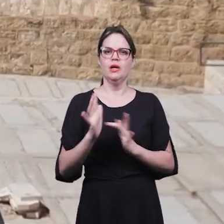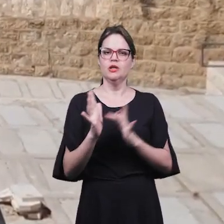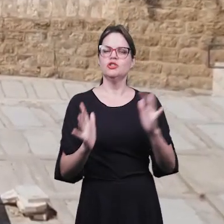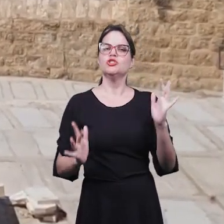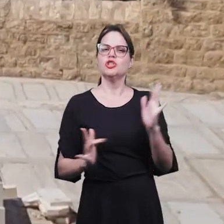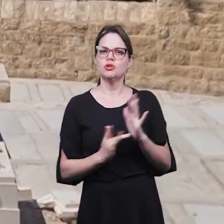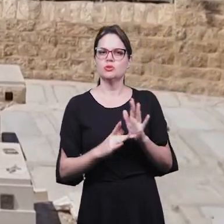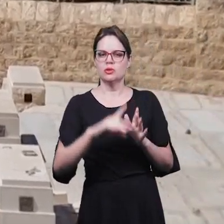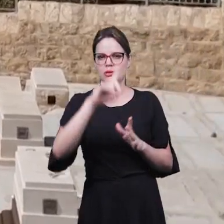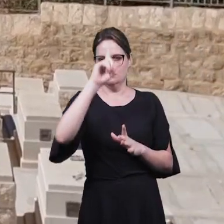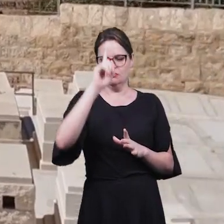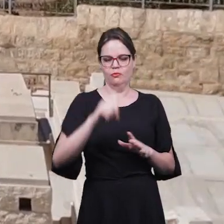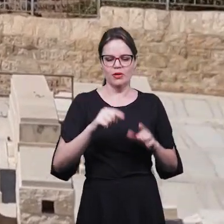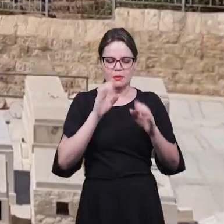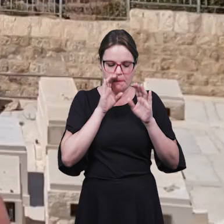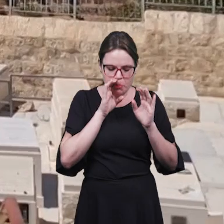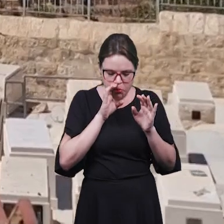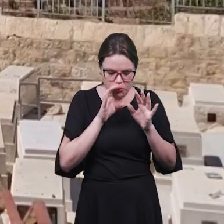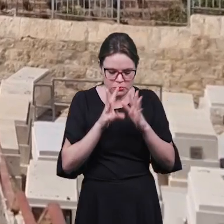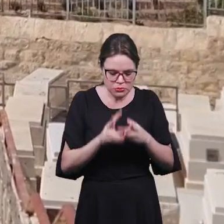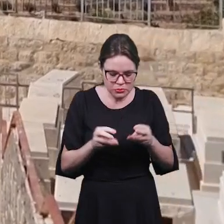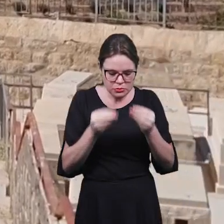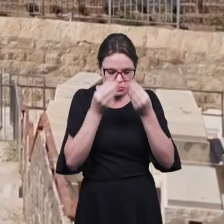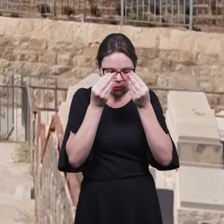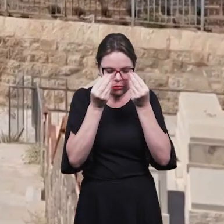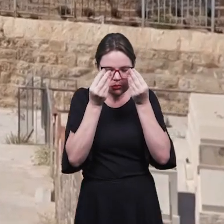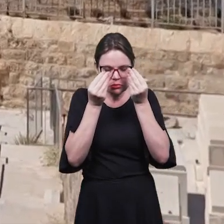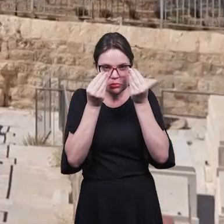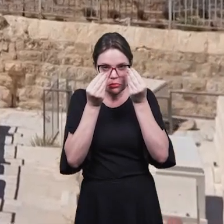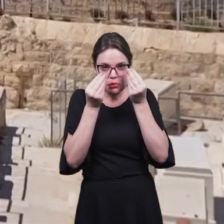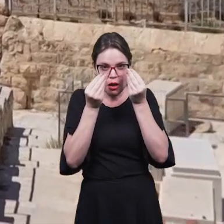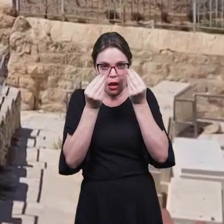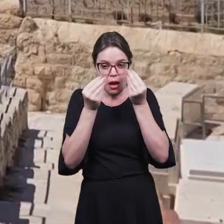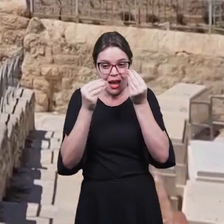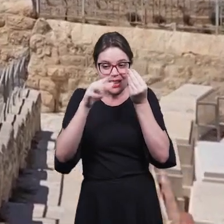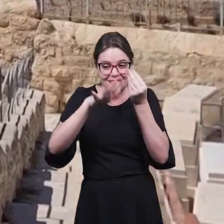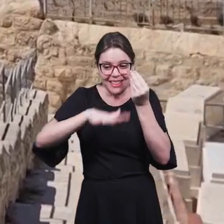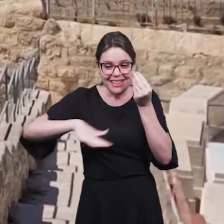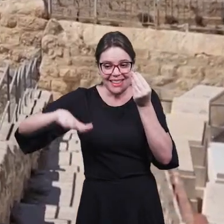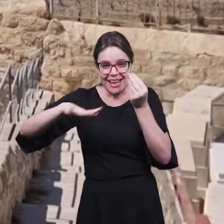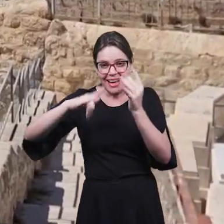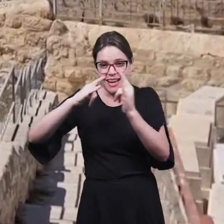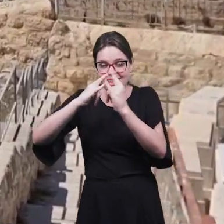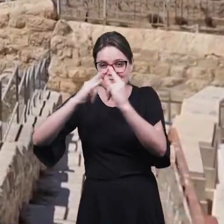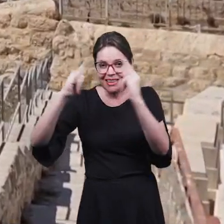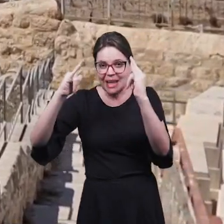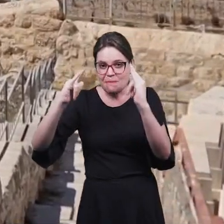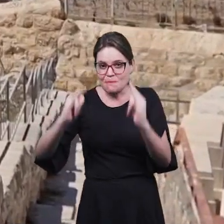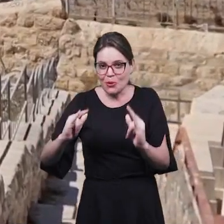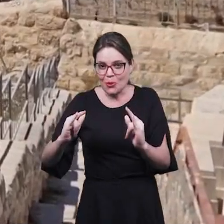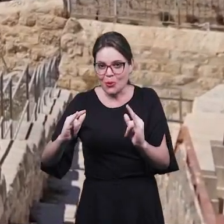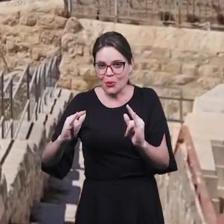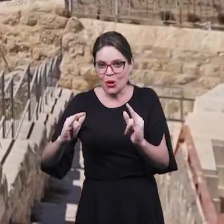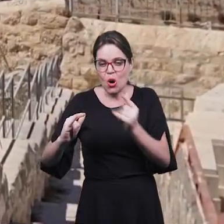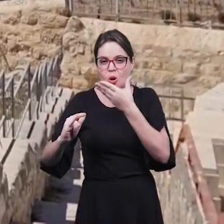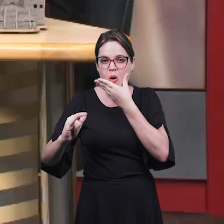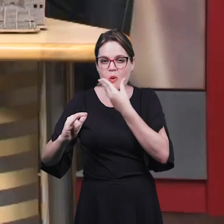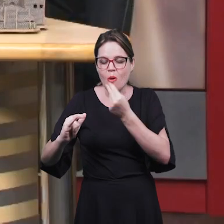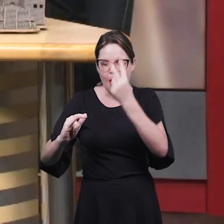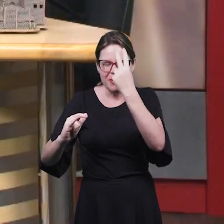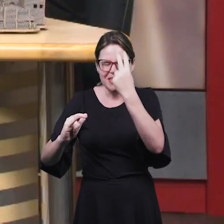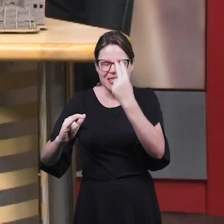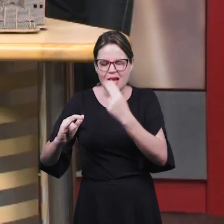ele desceu até o tanque de Siloé, ali em torno de 800 metros, para lavar-se no tanque de